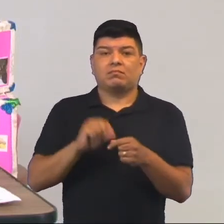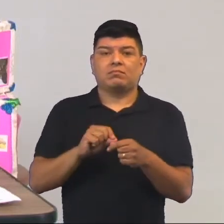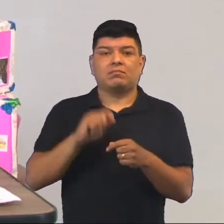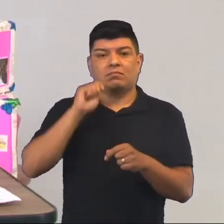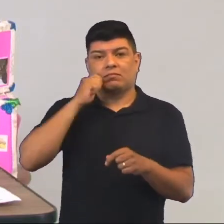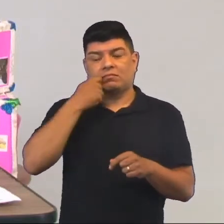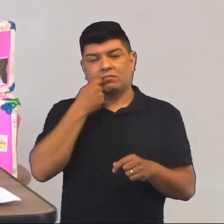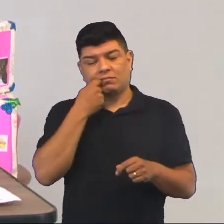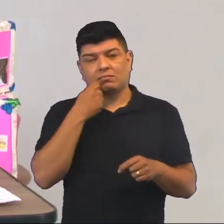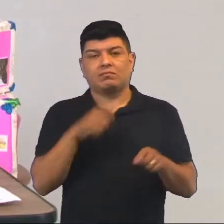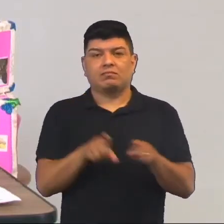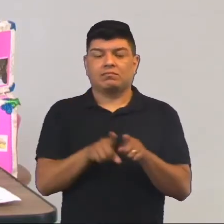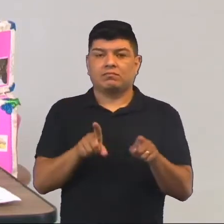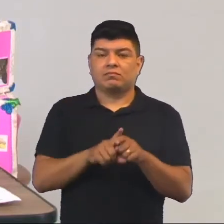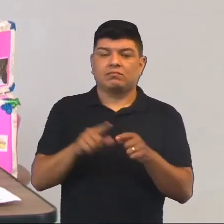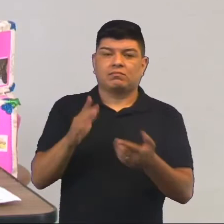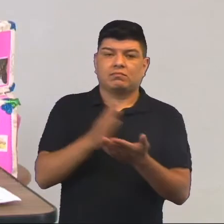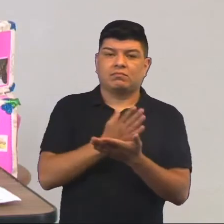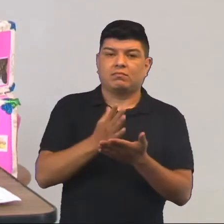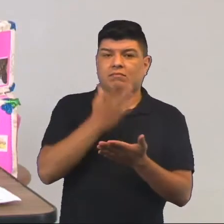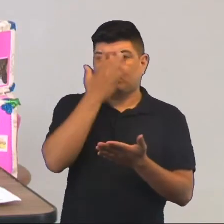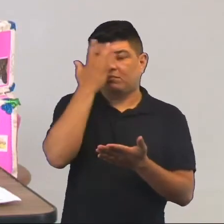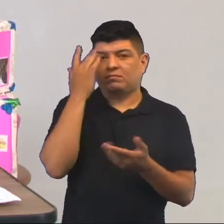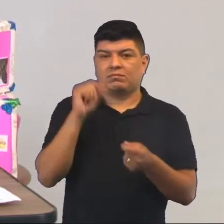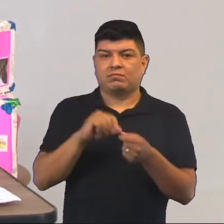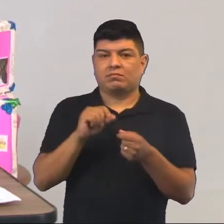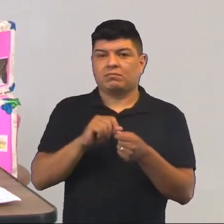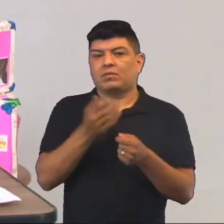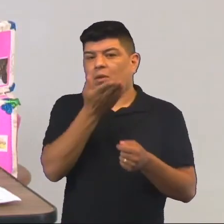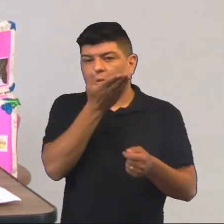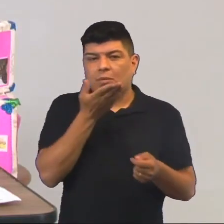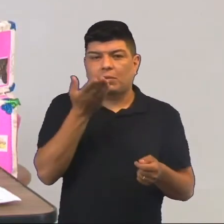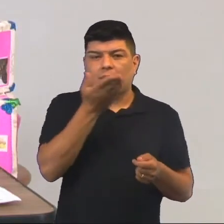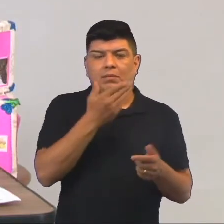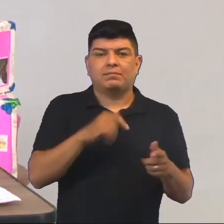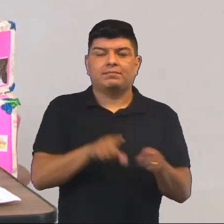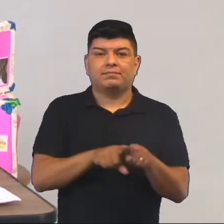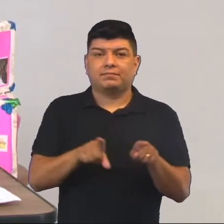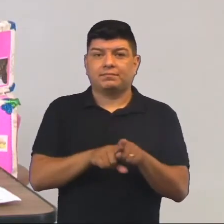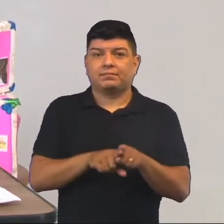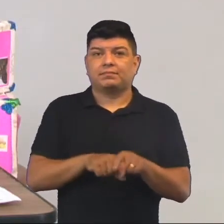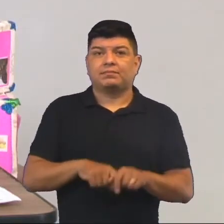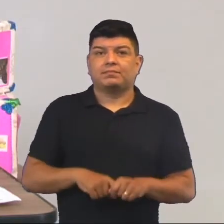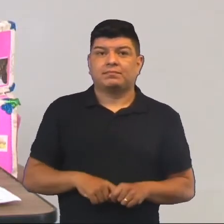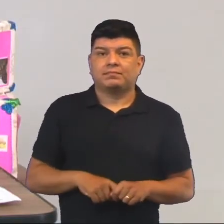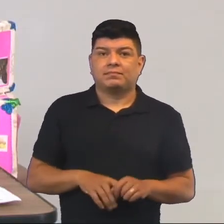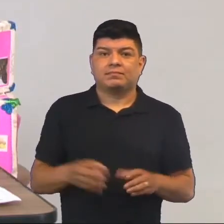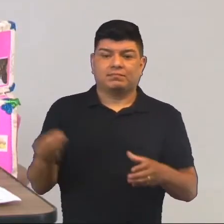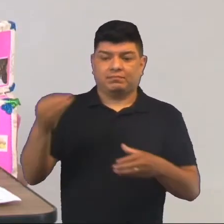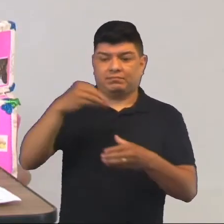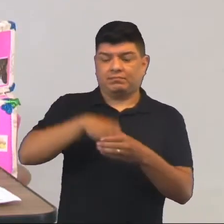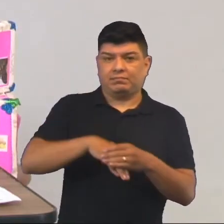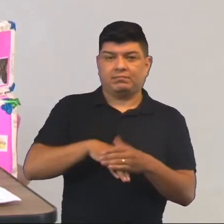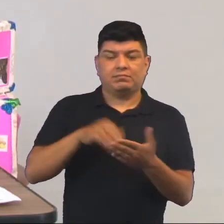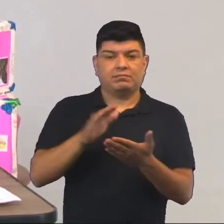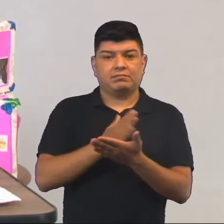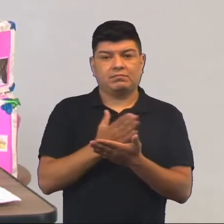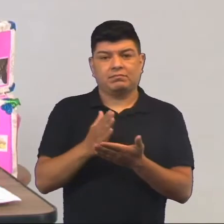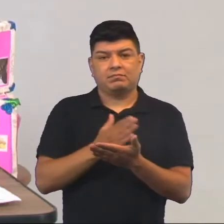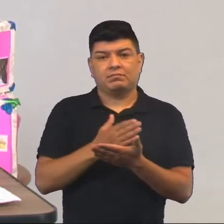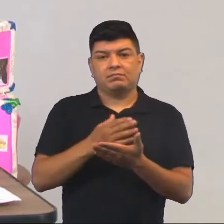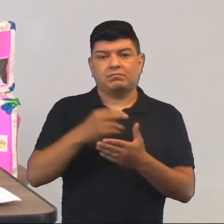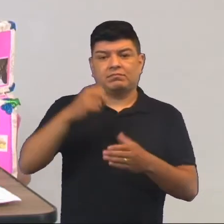vatapá com pão, algumas pessoas também fazem com farinha de trigo, certo? E a ele é acrescentado